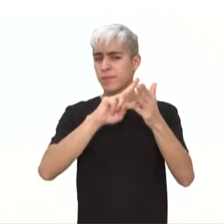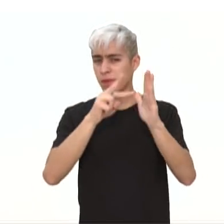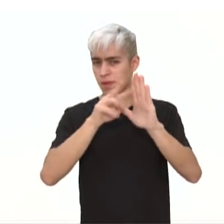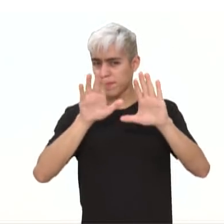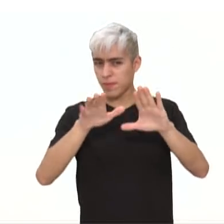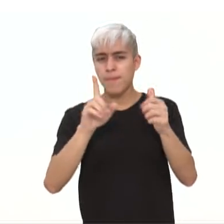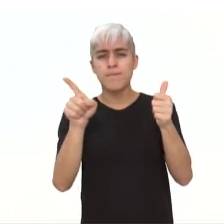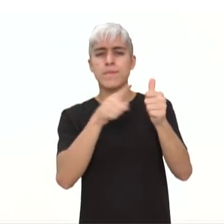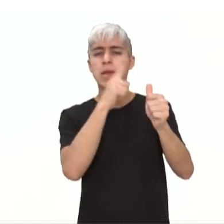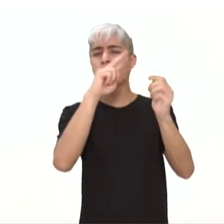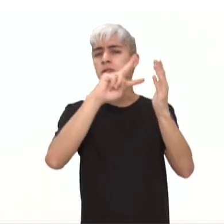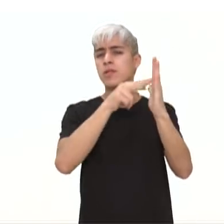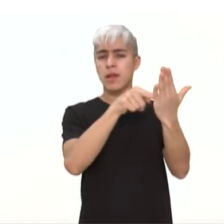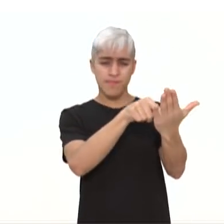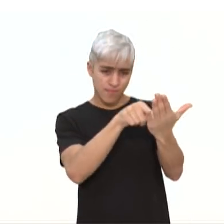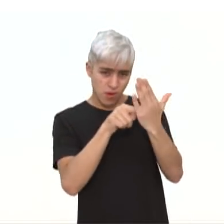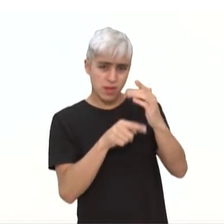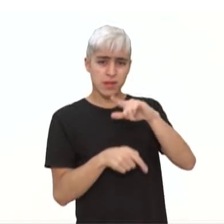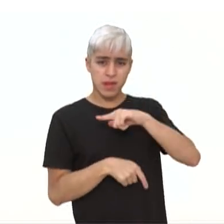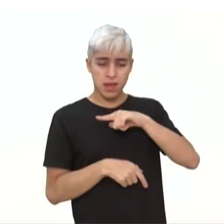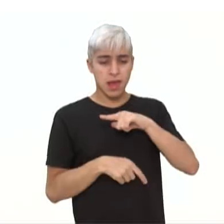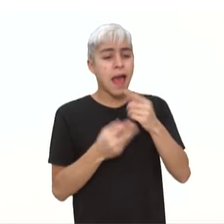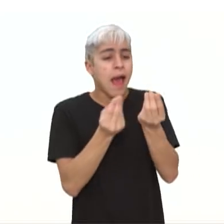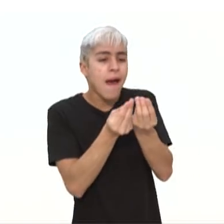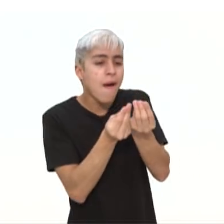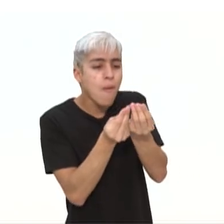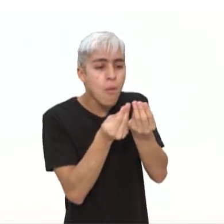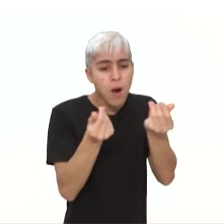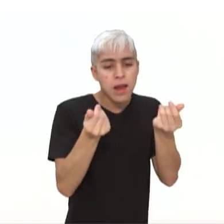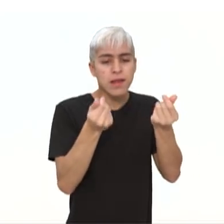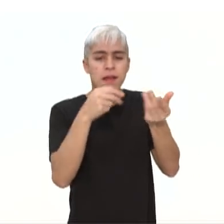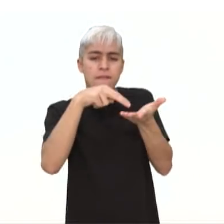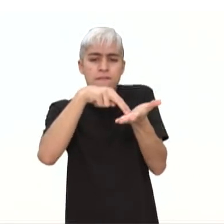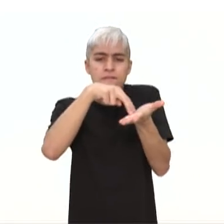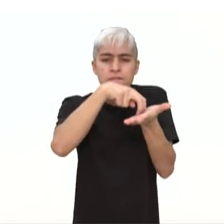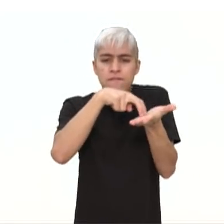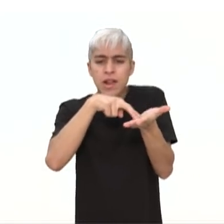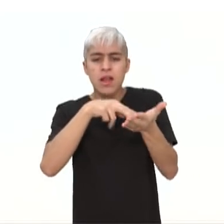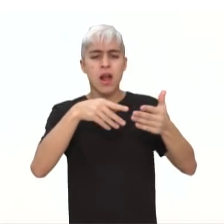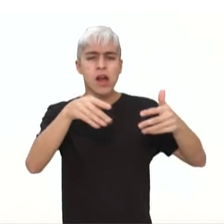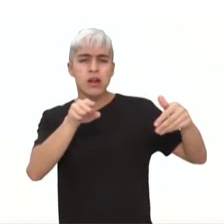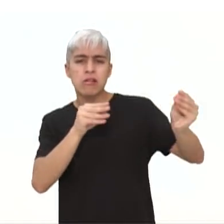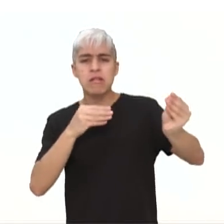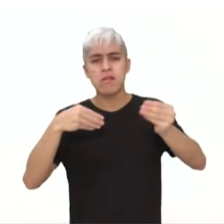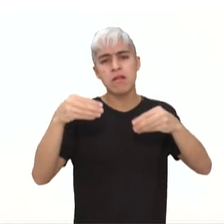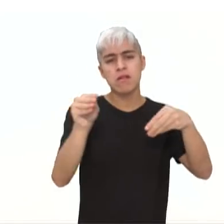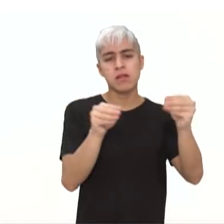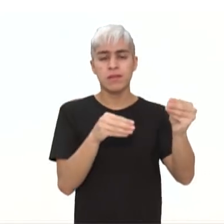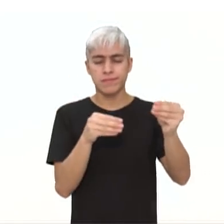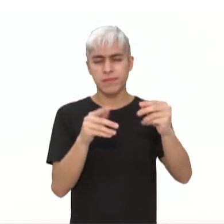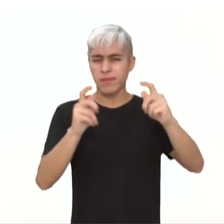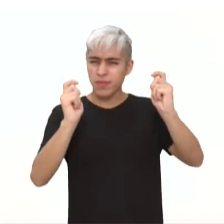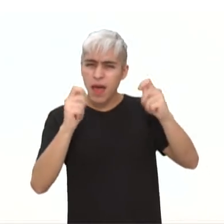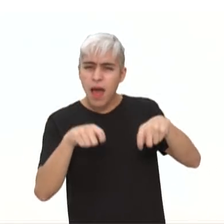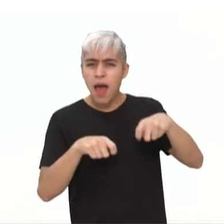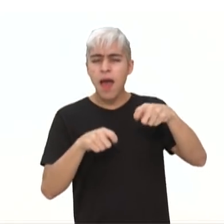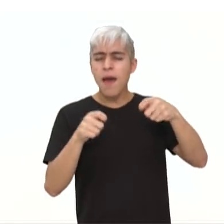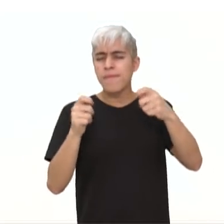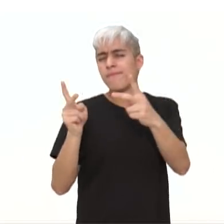primeira definição que ele nos apresenta. Qualidade do que é flexível, do que é maleável. Então vocês percebam ali que vai